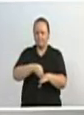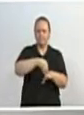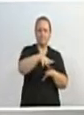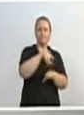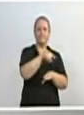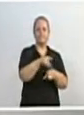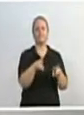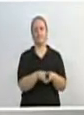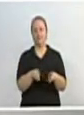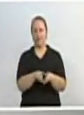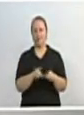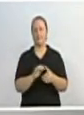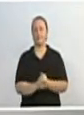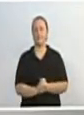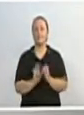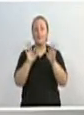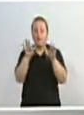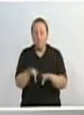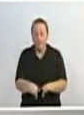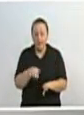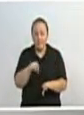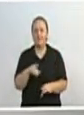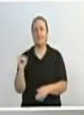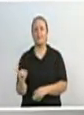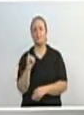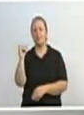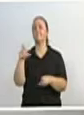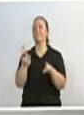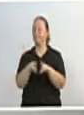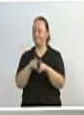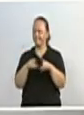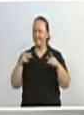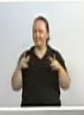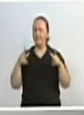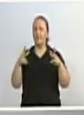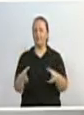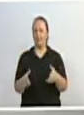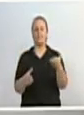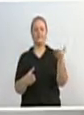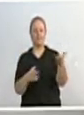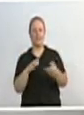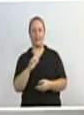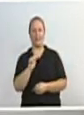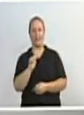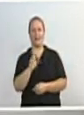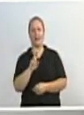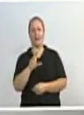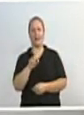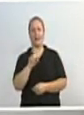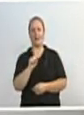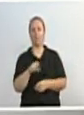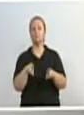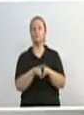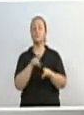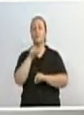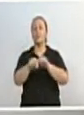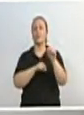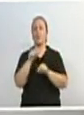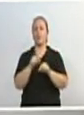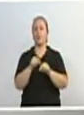acho que é não menos importante, porém há de se falar, meu amigo Carlos Braga Miller, o Fórum Municipal Permanente de